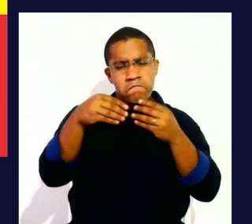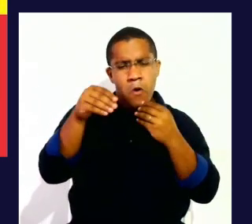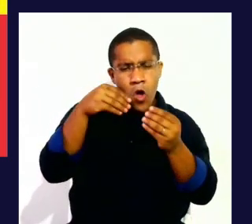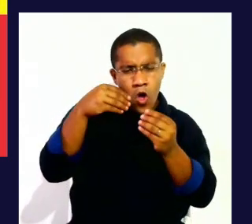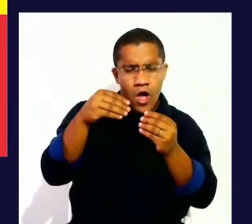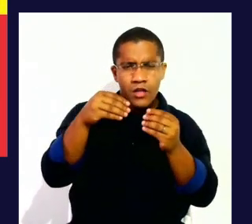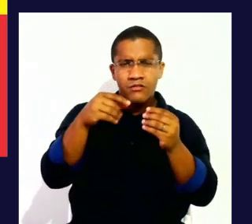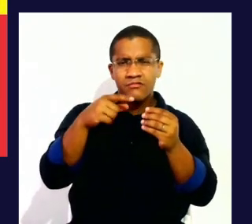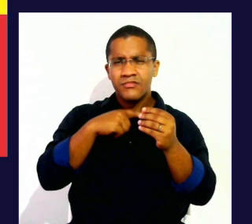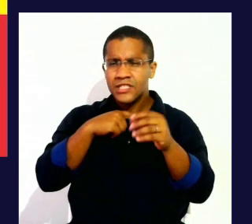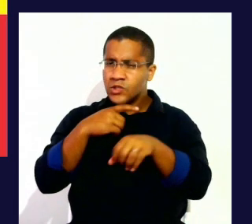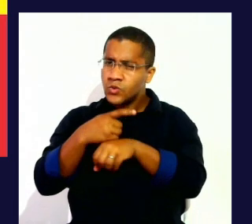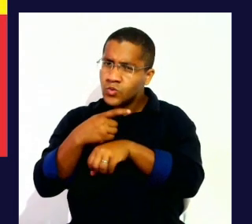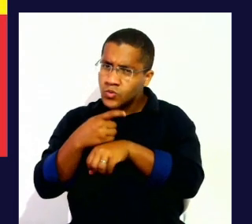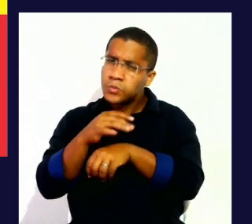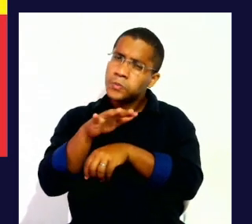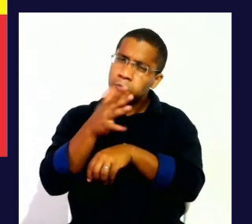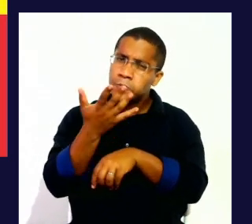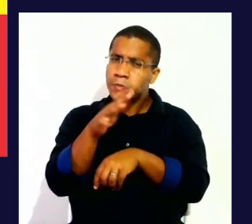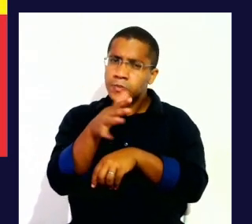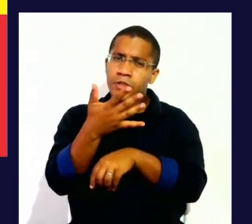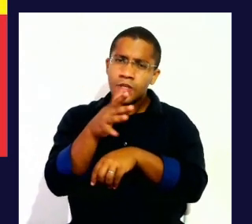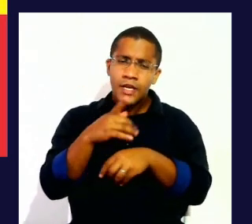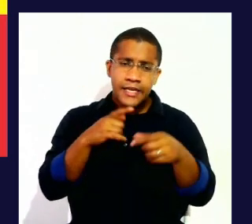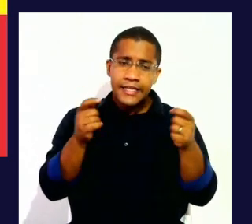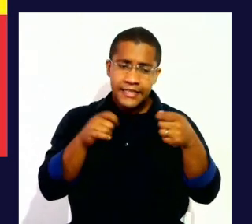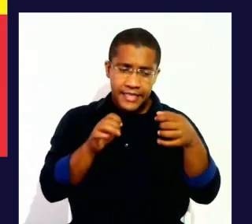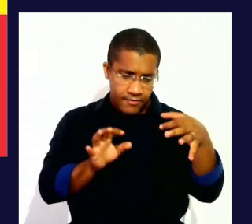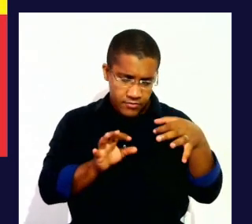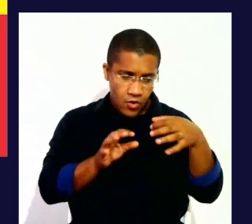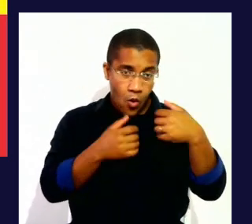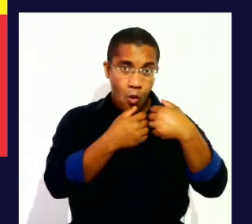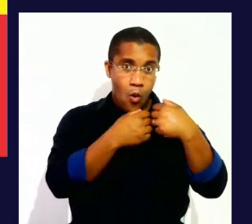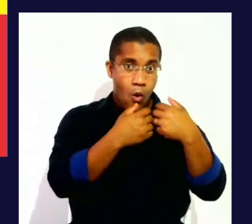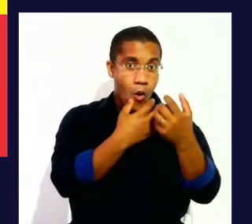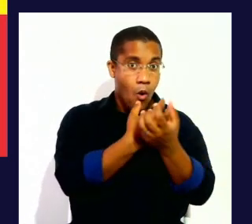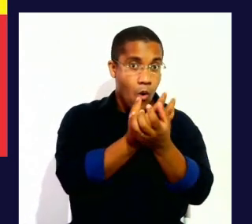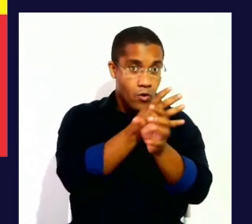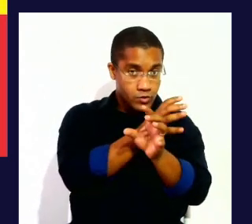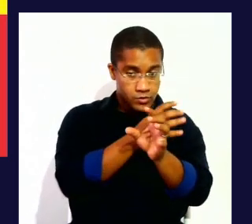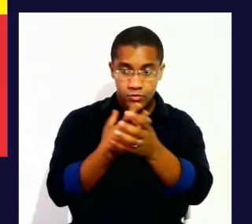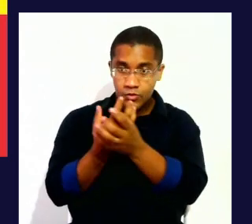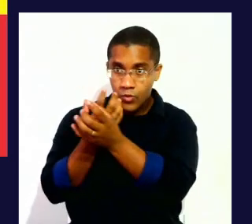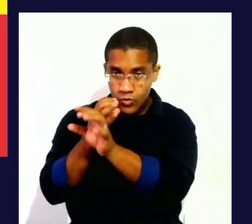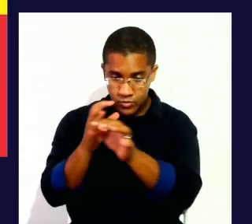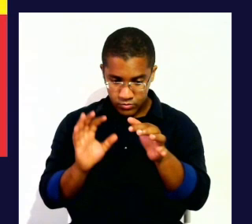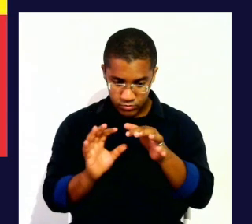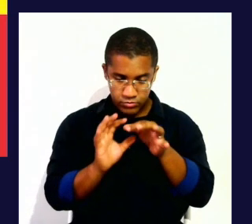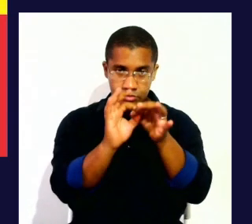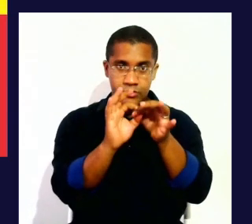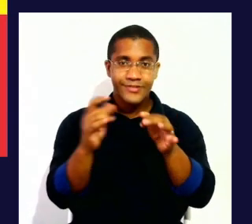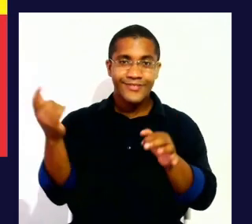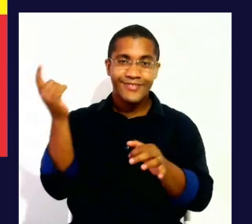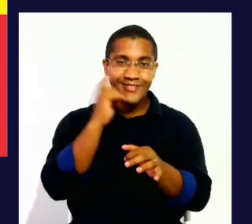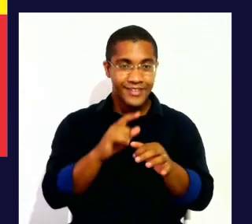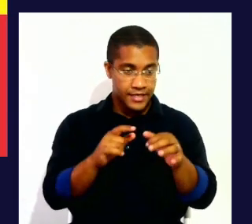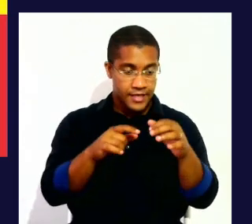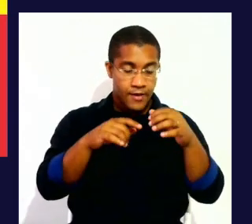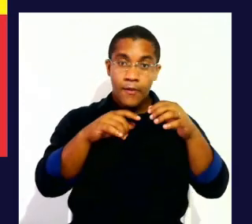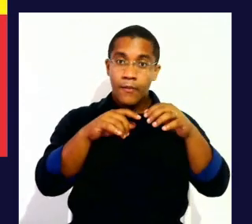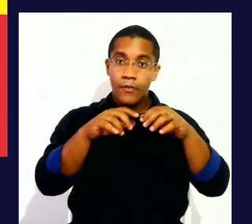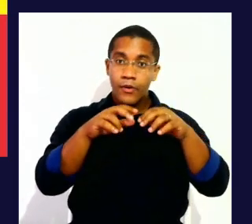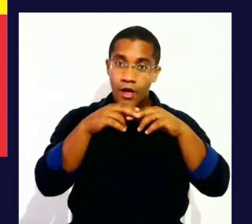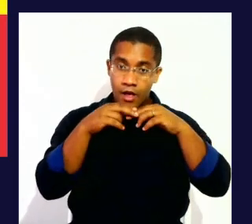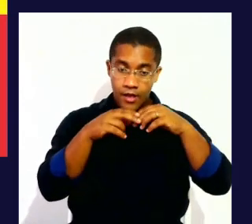que possibilitam a união entre si de dois ou mais ossos. Graças à existência das